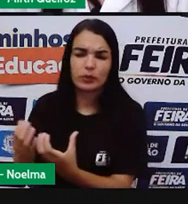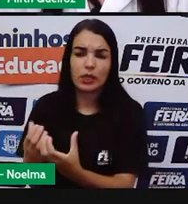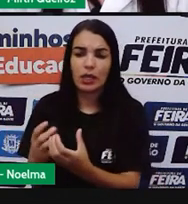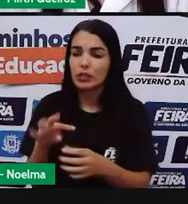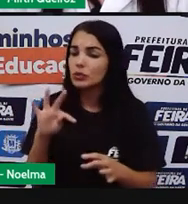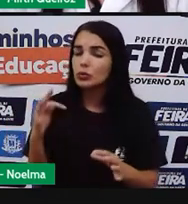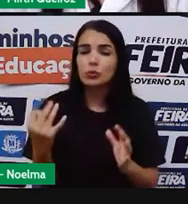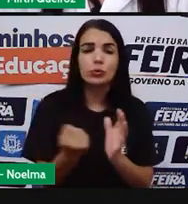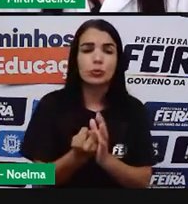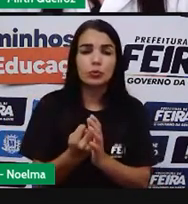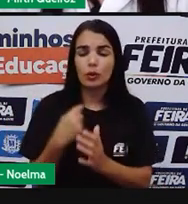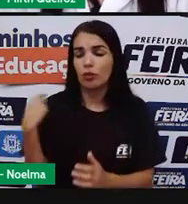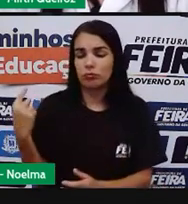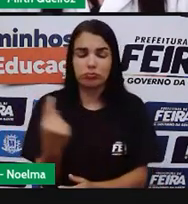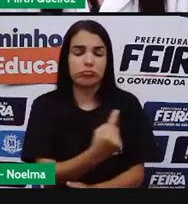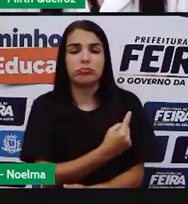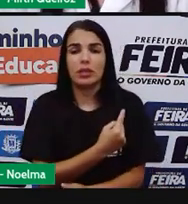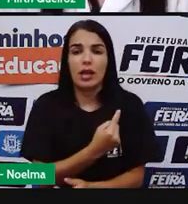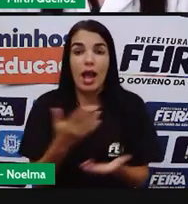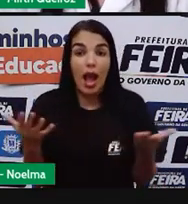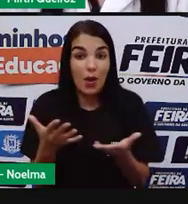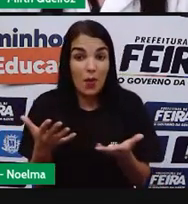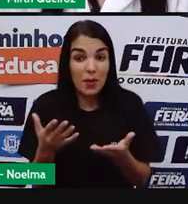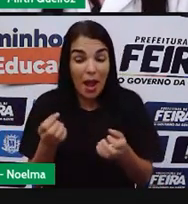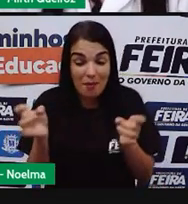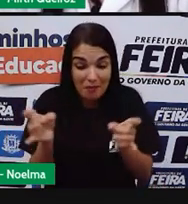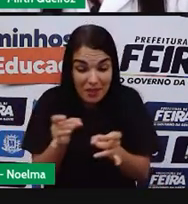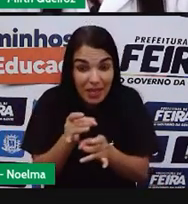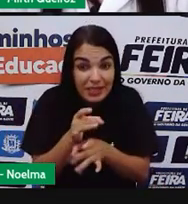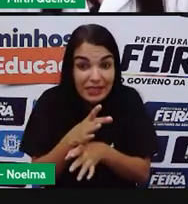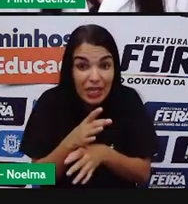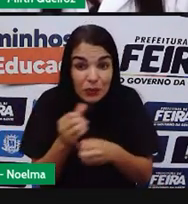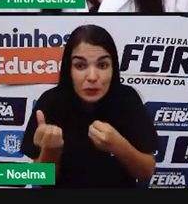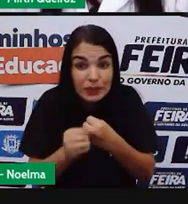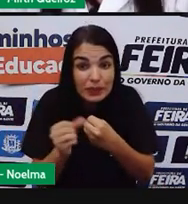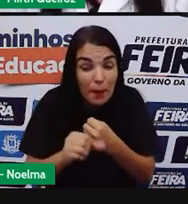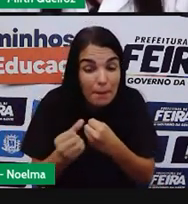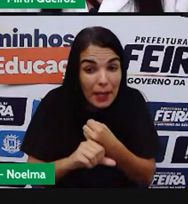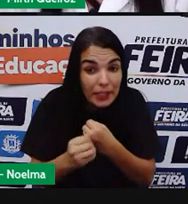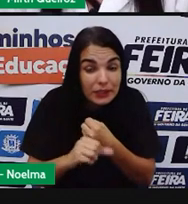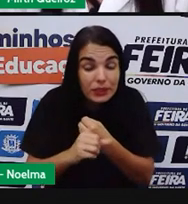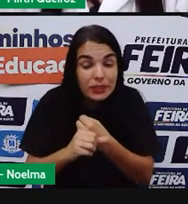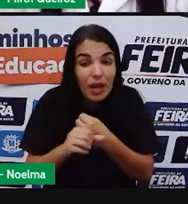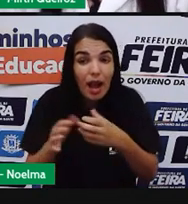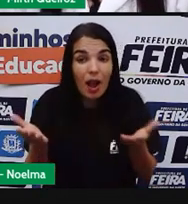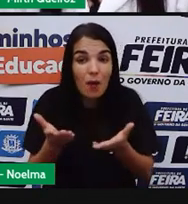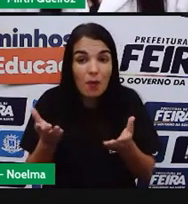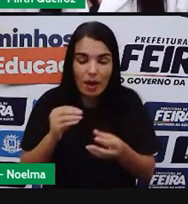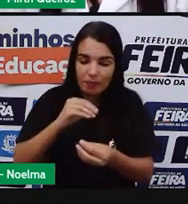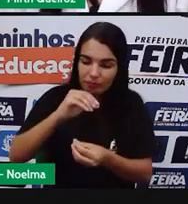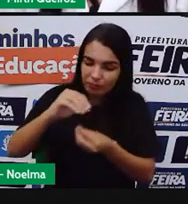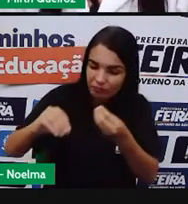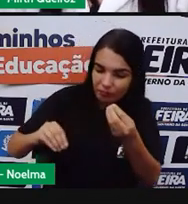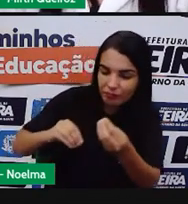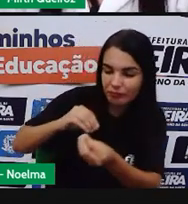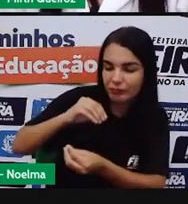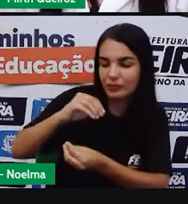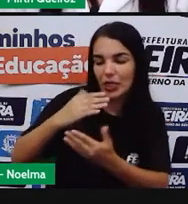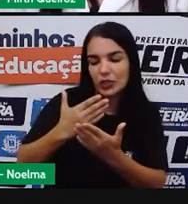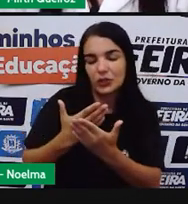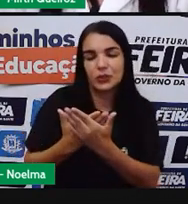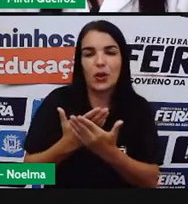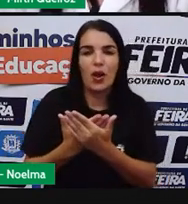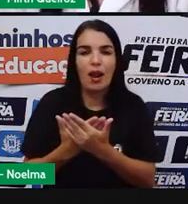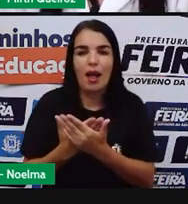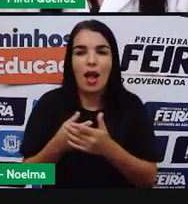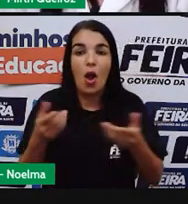nosso redor. Estamos finalizando o primeiro semestre, né? E fechando um ciclo escolar, pois vocês